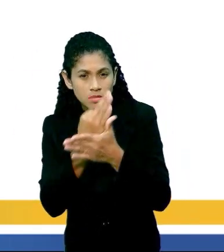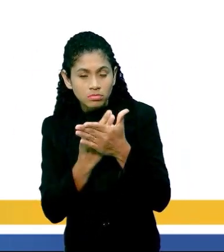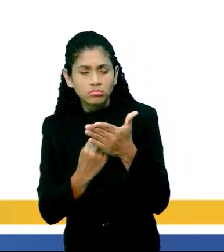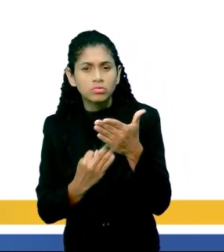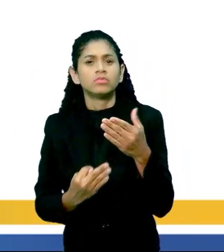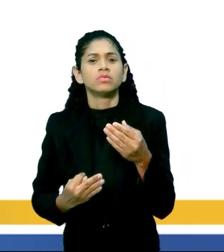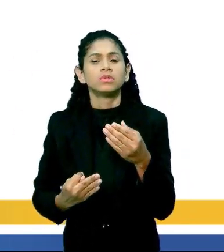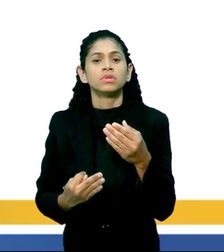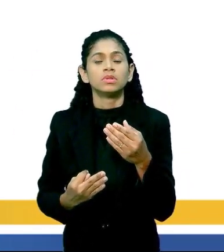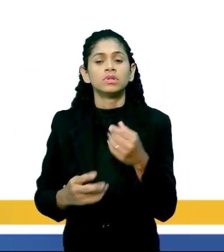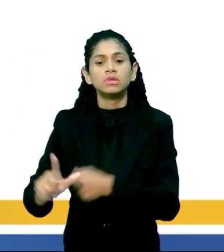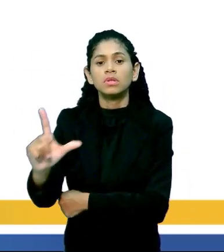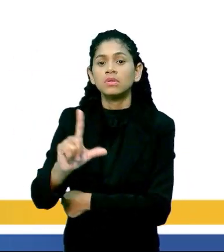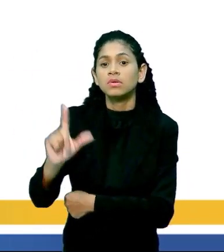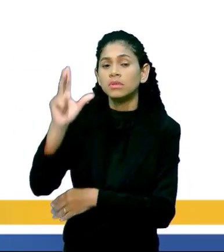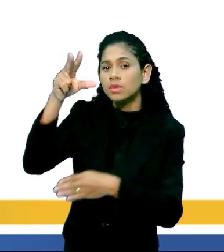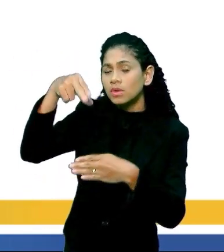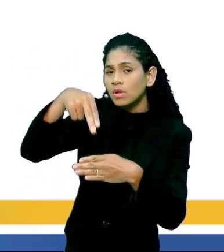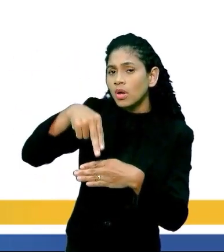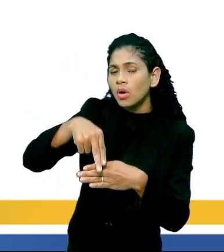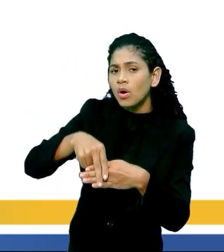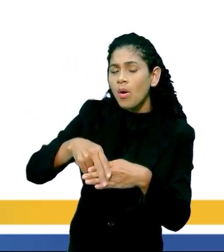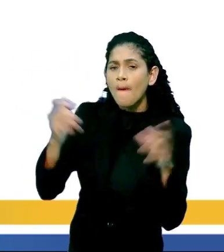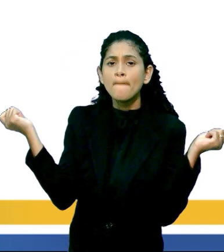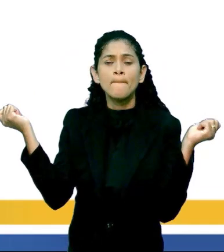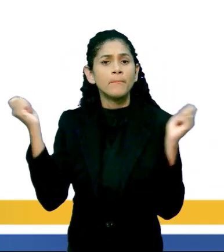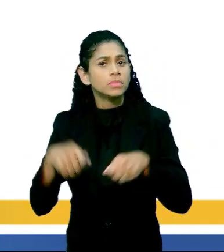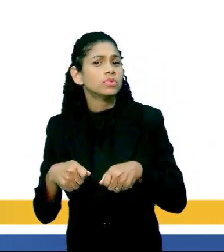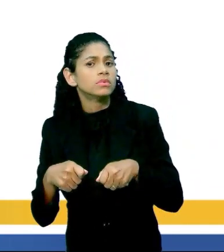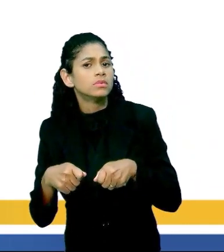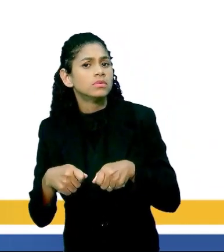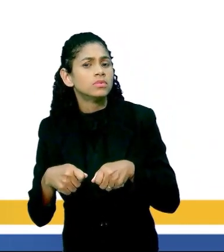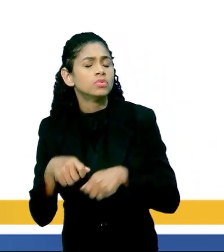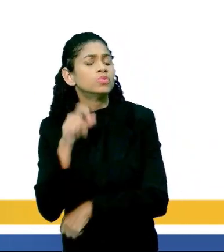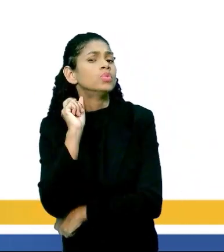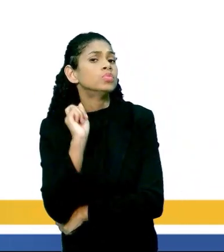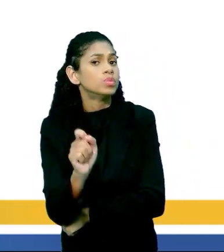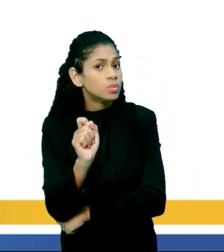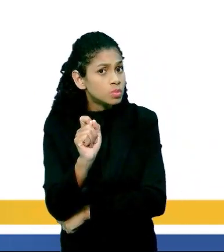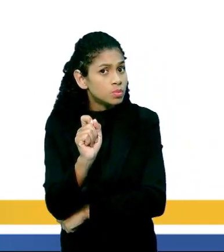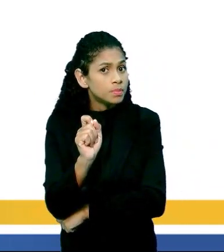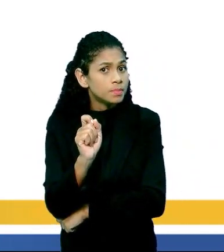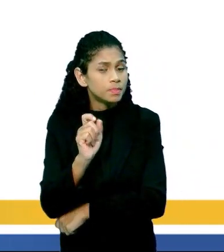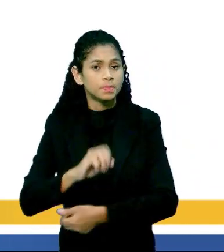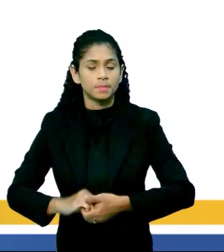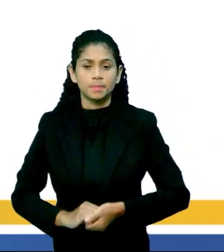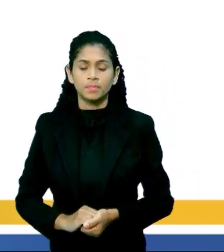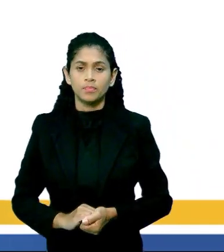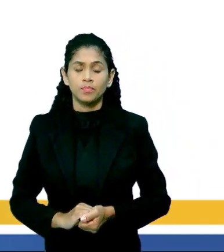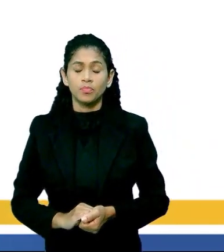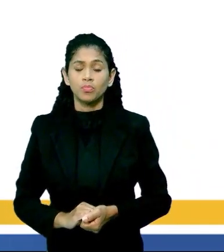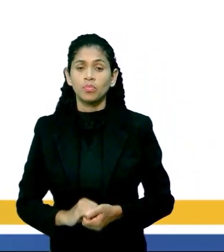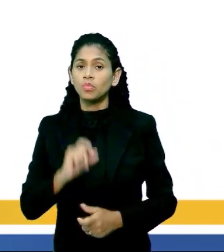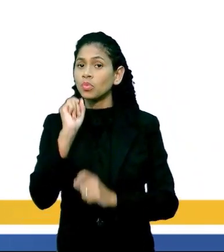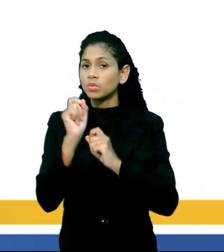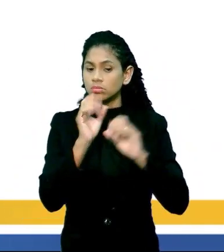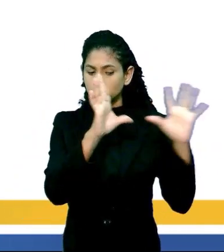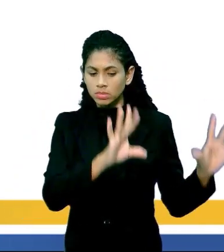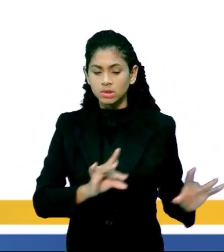dessa leitura sobre a literatura de cordel, o que é que eu posso entender? O que é que eu posso trazer de informação que seja